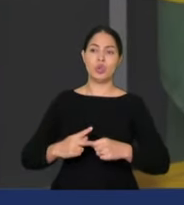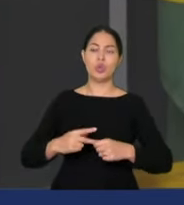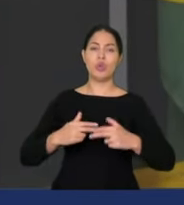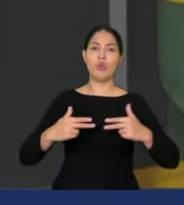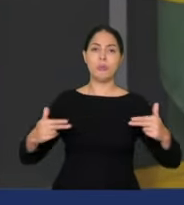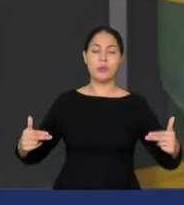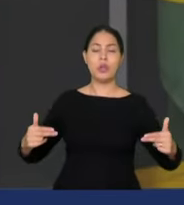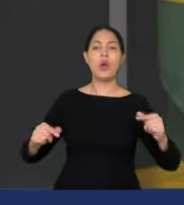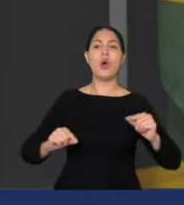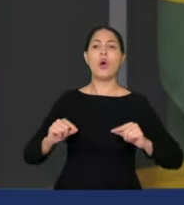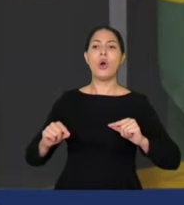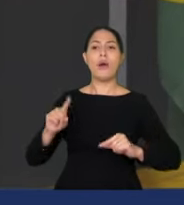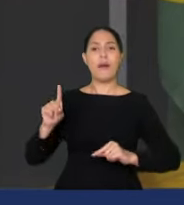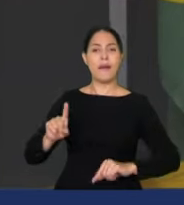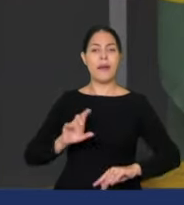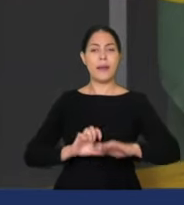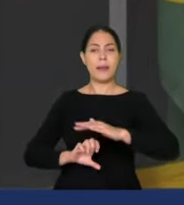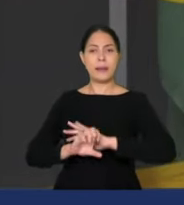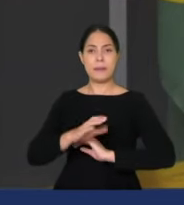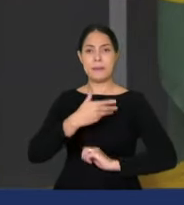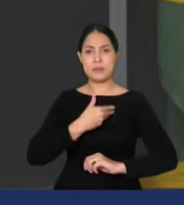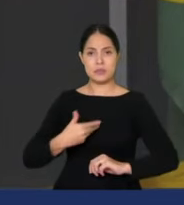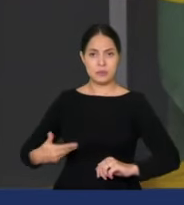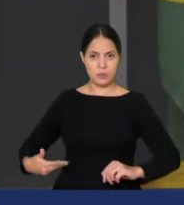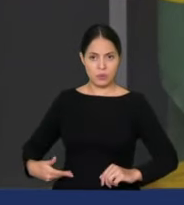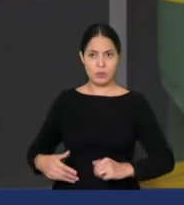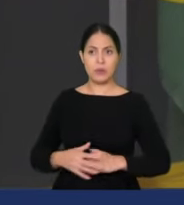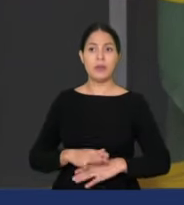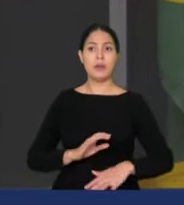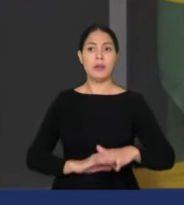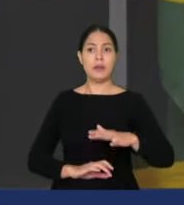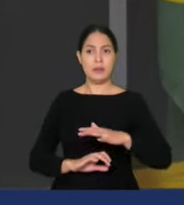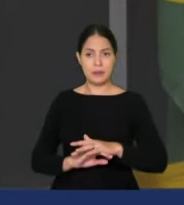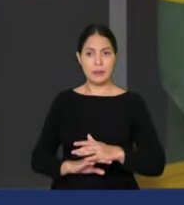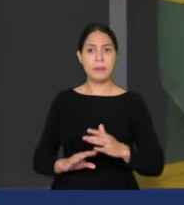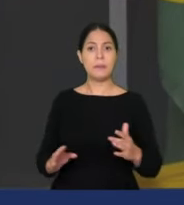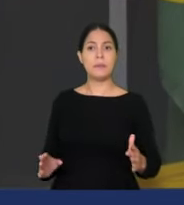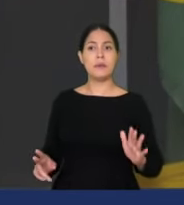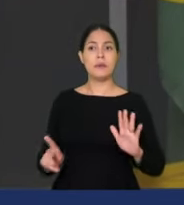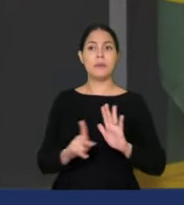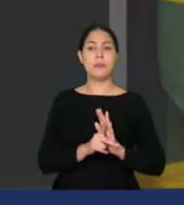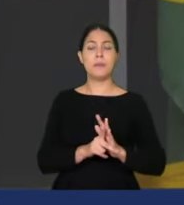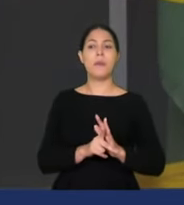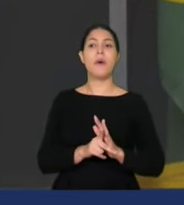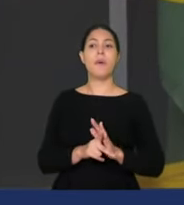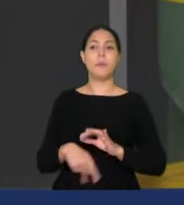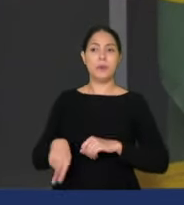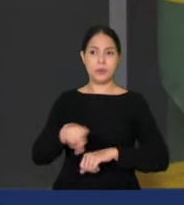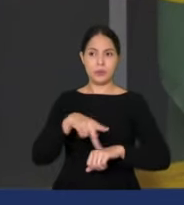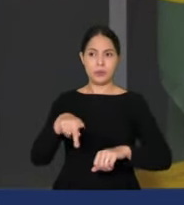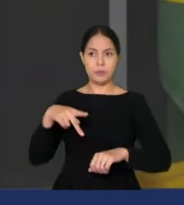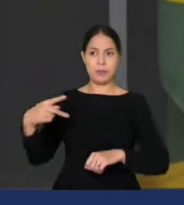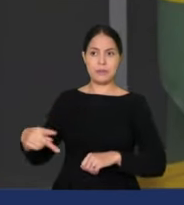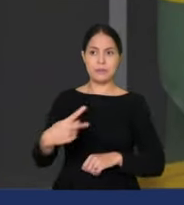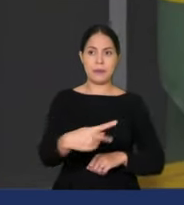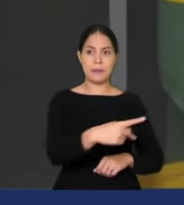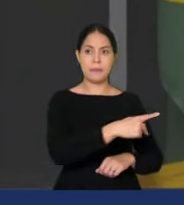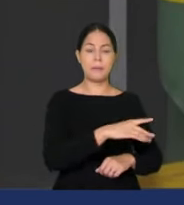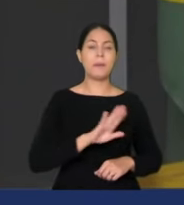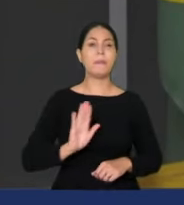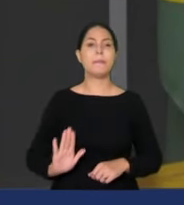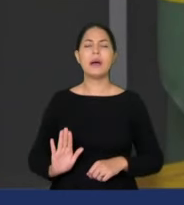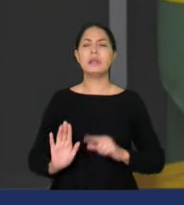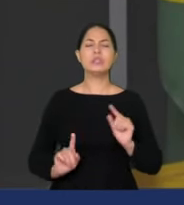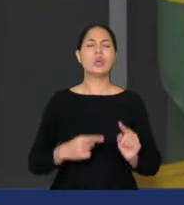e estatais. Infelizmente, aqui no Brasil, nós temos ido, principalmente desde 2016, na contramão do